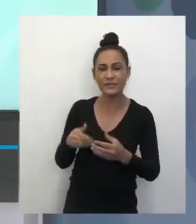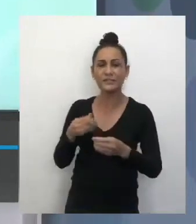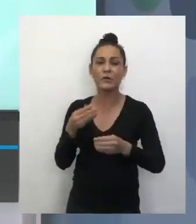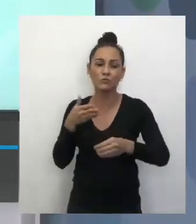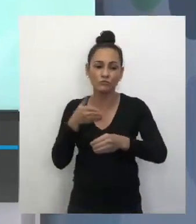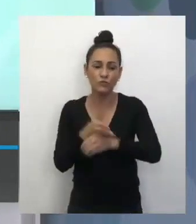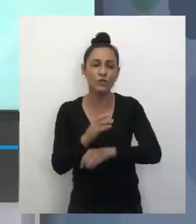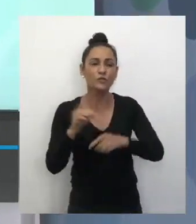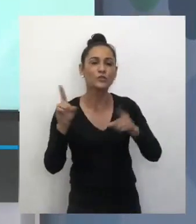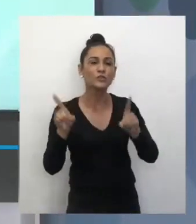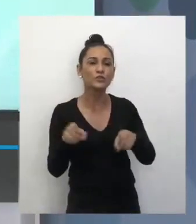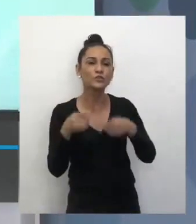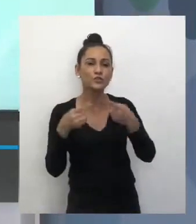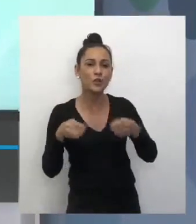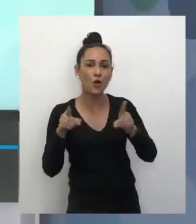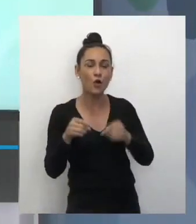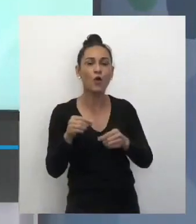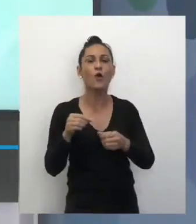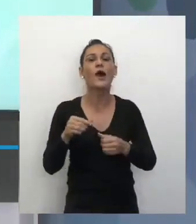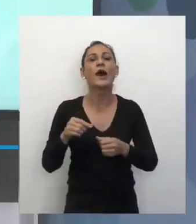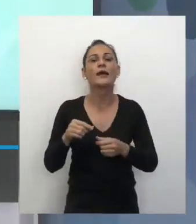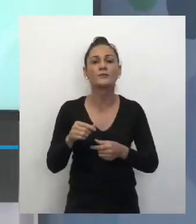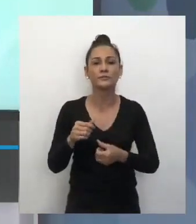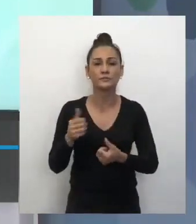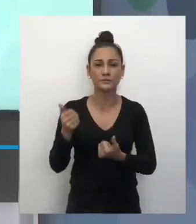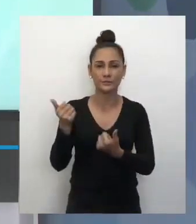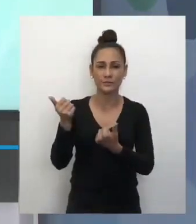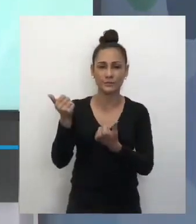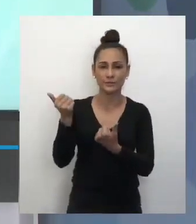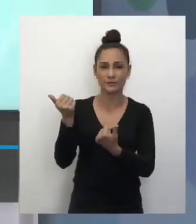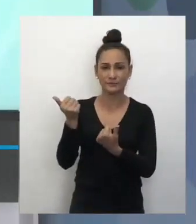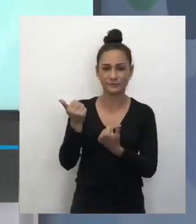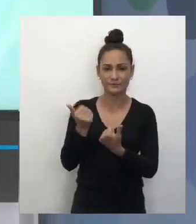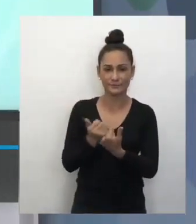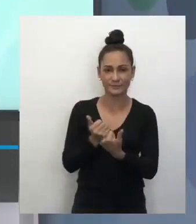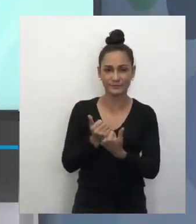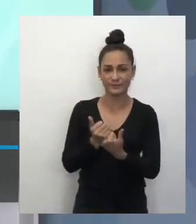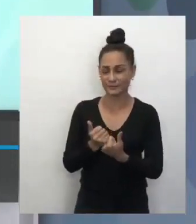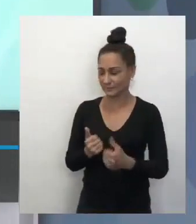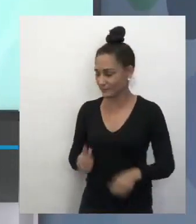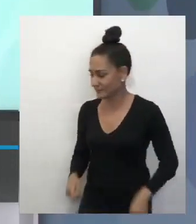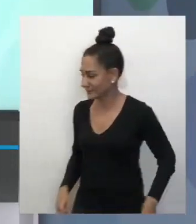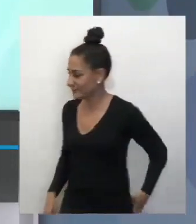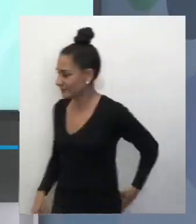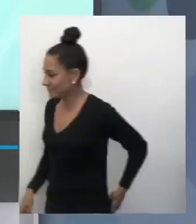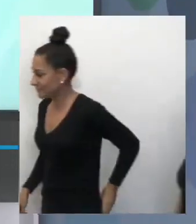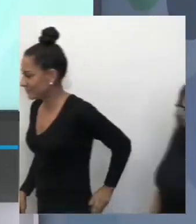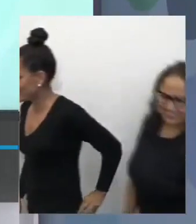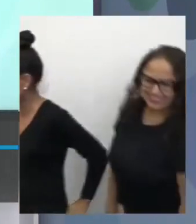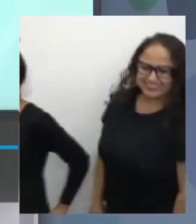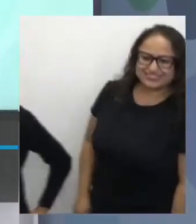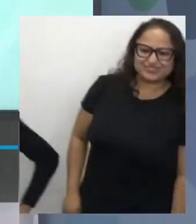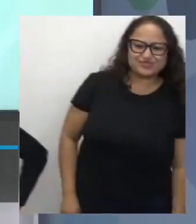transformar, né, a minha matéria sonora, transformar a minha música através do uso da materialidade diferenciada.